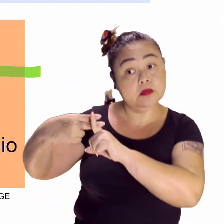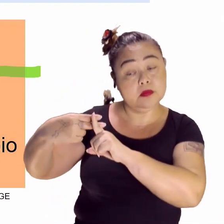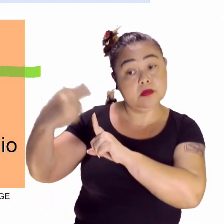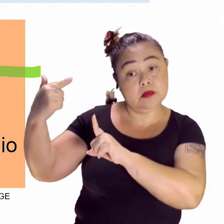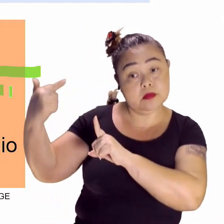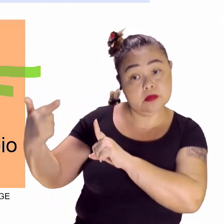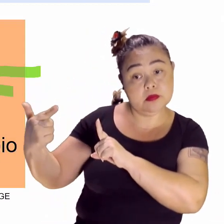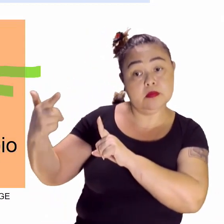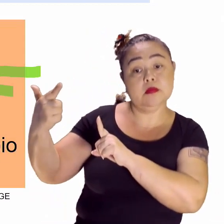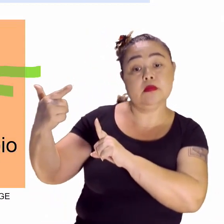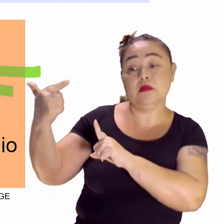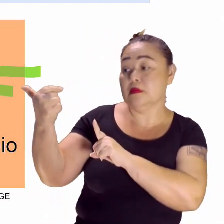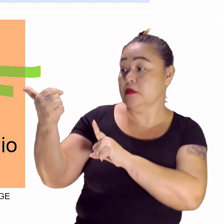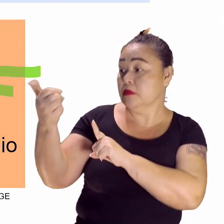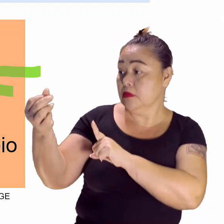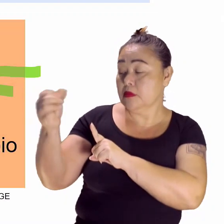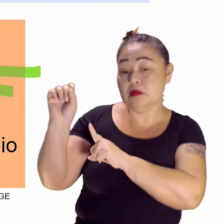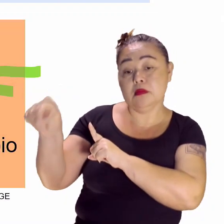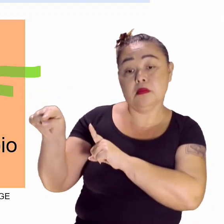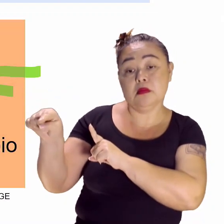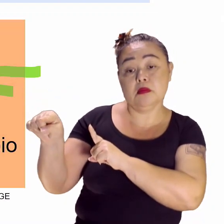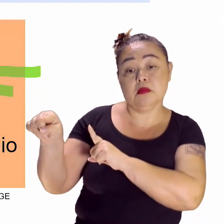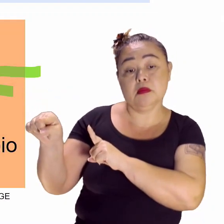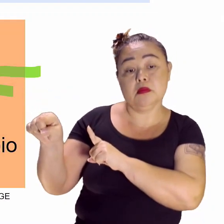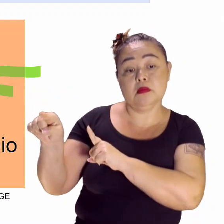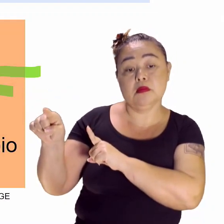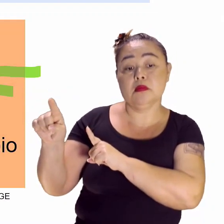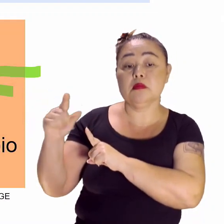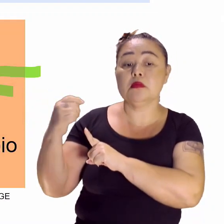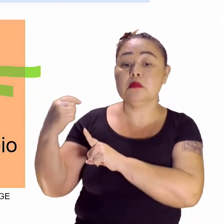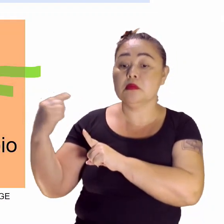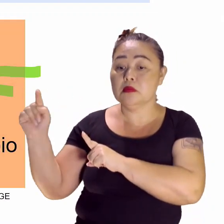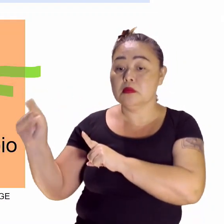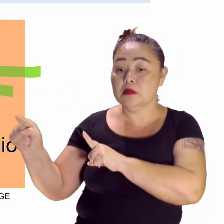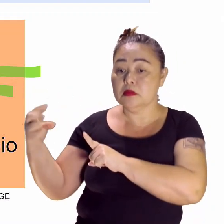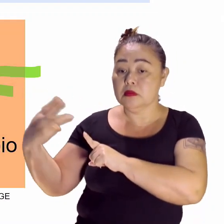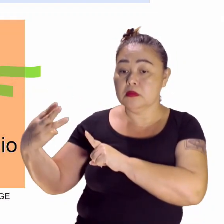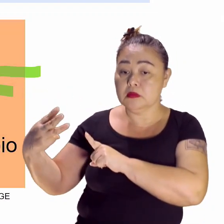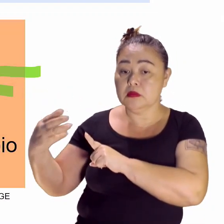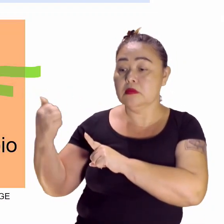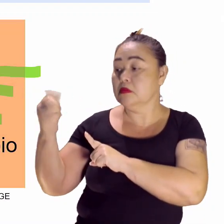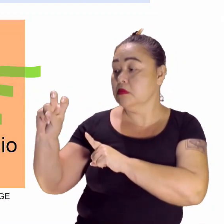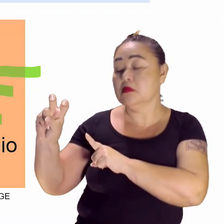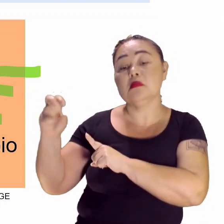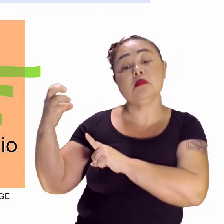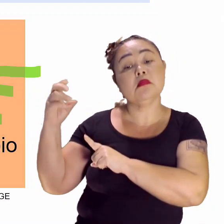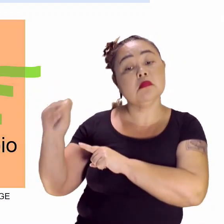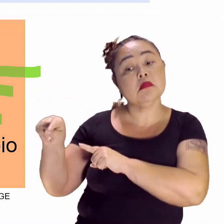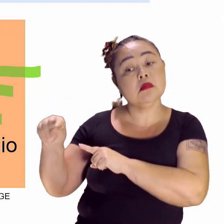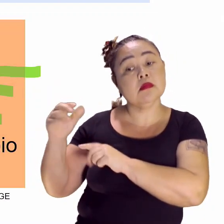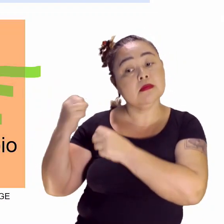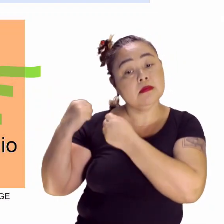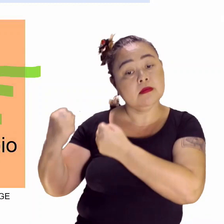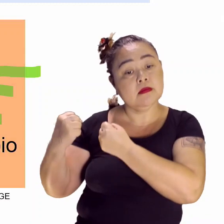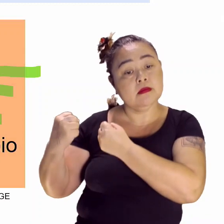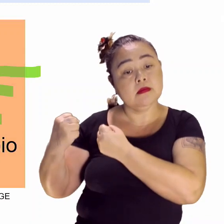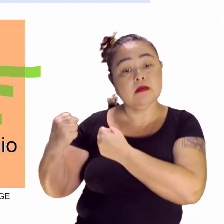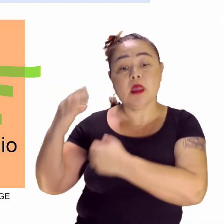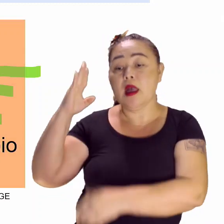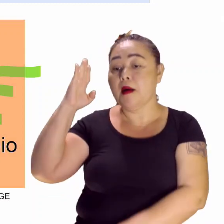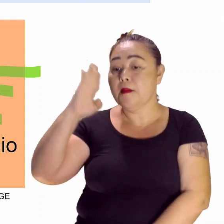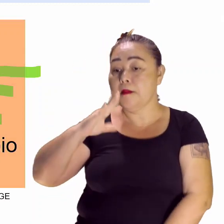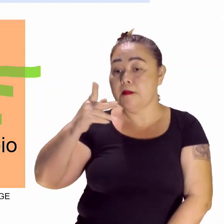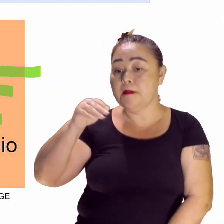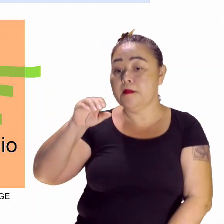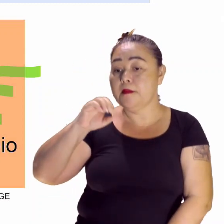do segundo colocado que é 16 mil Alta Floresta terceiro com 15 mil toneladas Pimenteiras foi